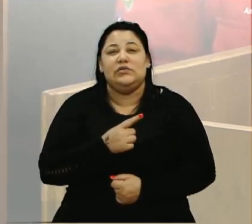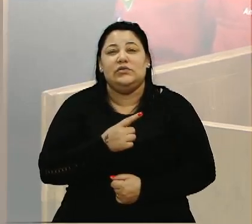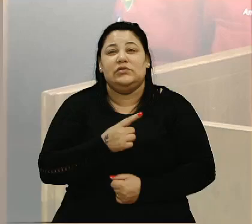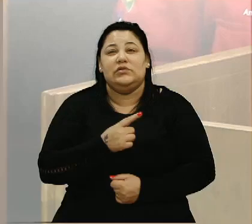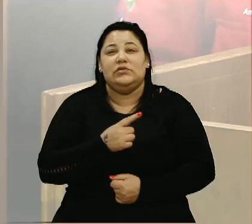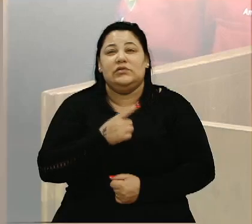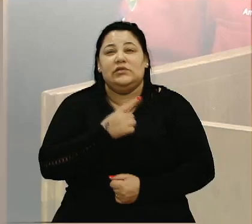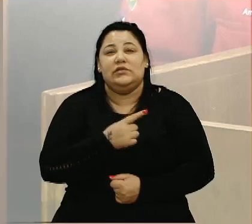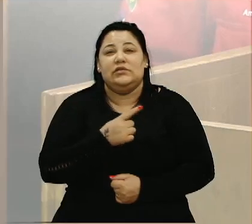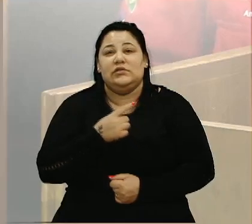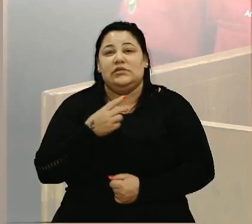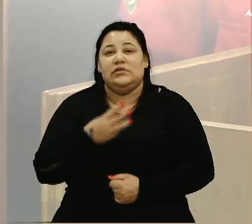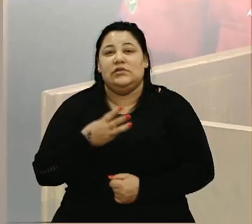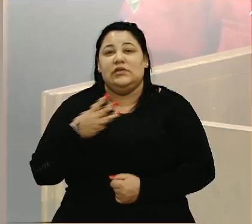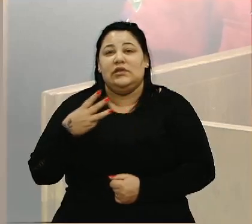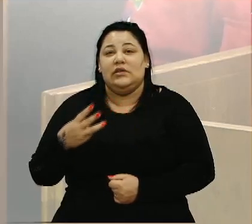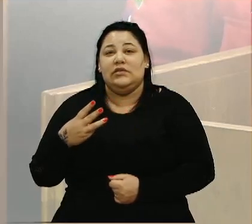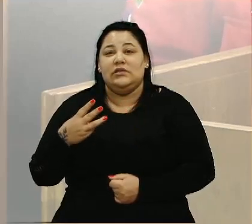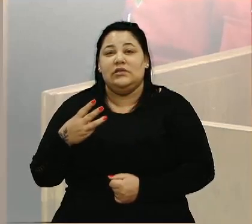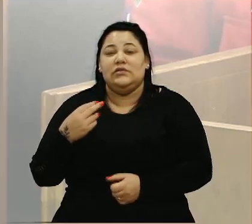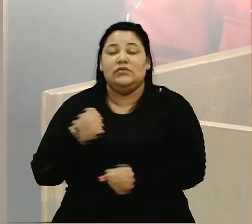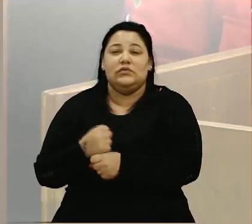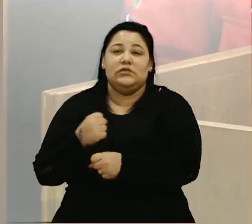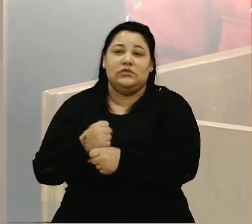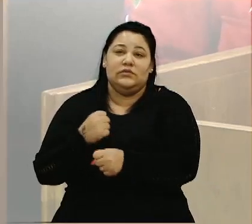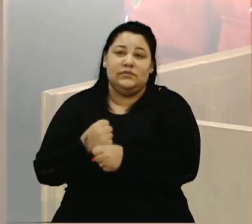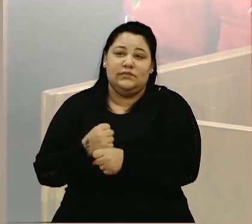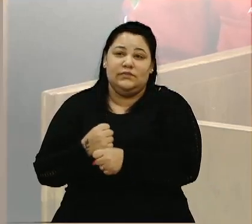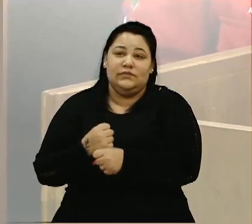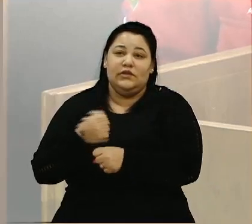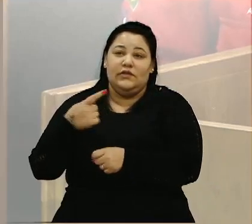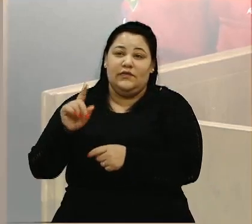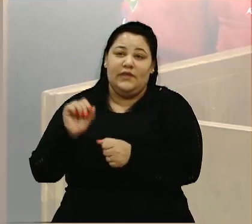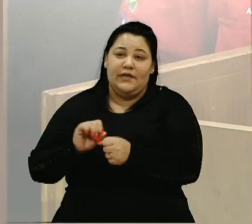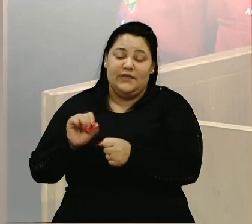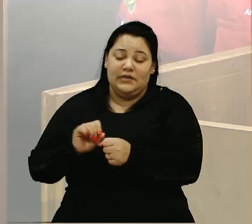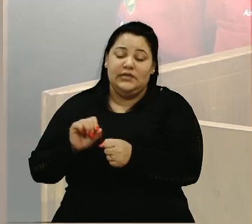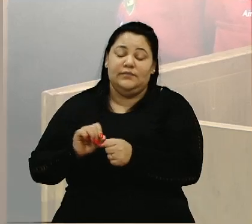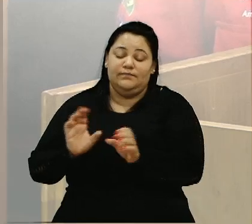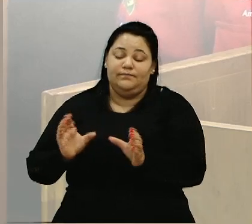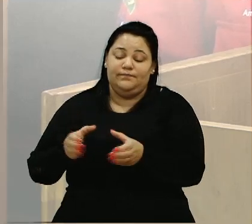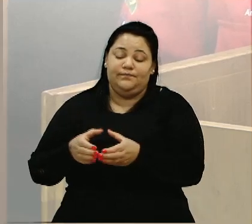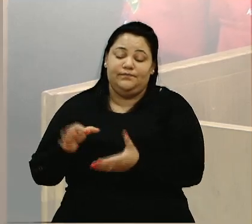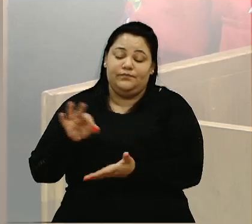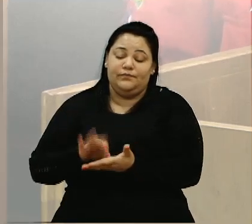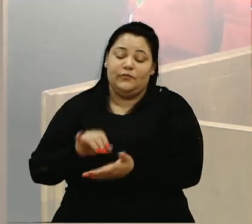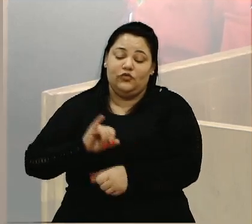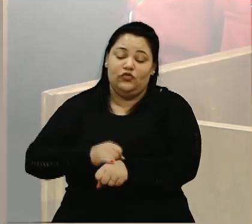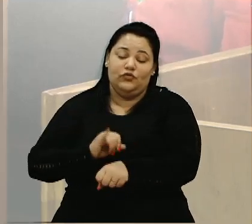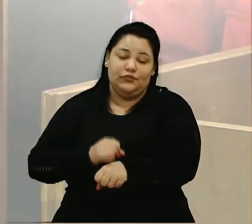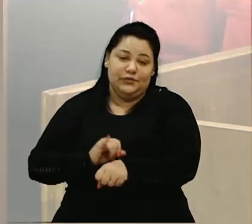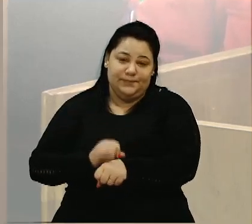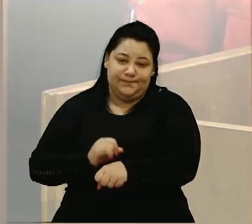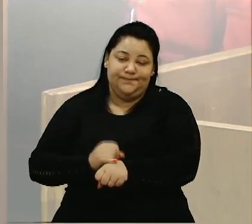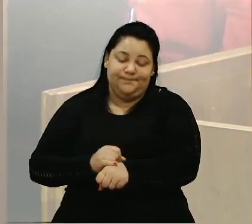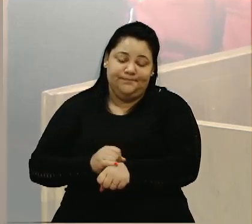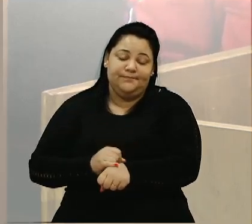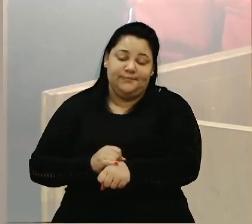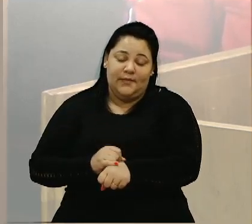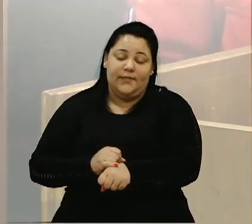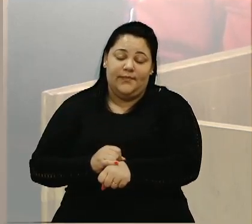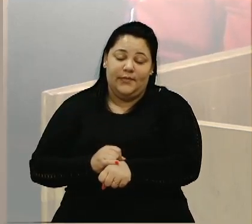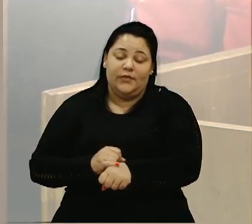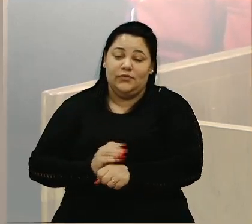133 anos. 133 anos vai fazer o quartel de Joinville. Então, os bombeiros voluntários estão presentes no Brasil